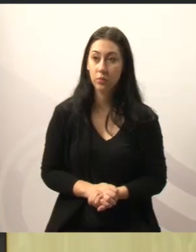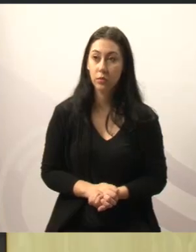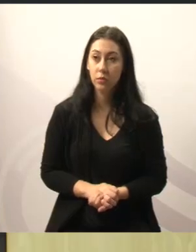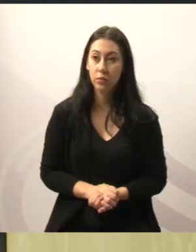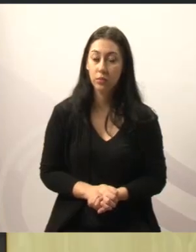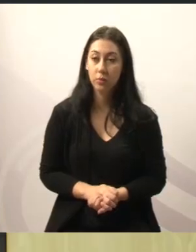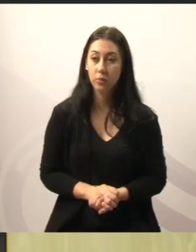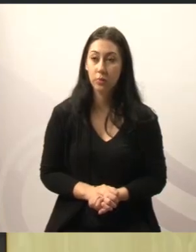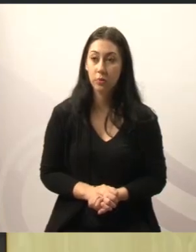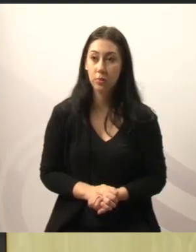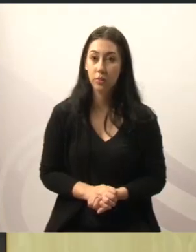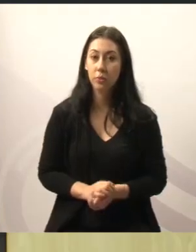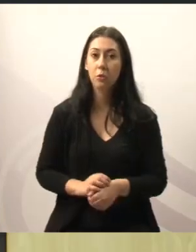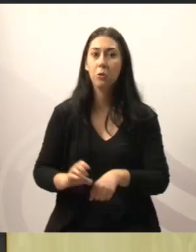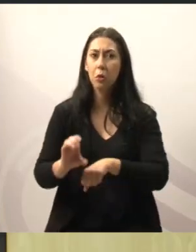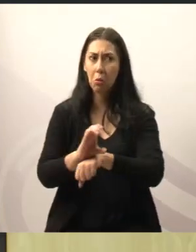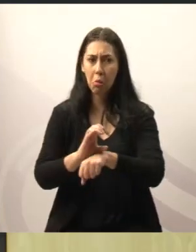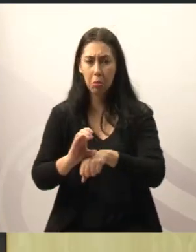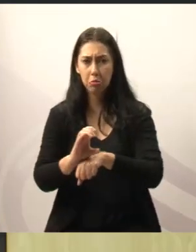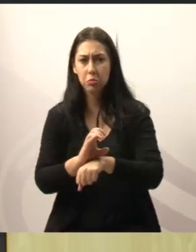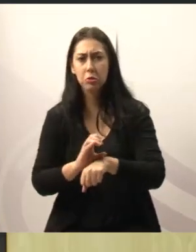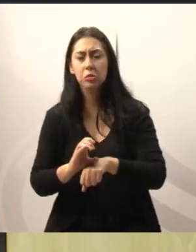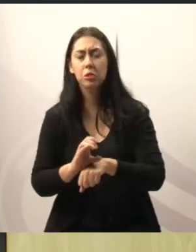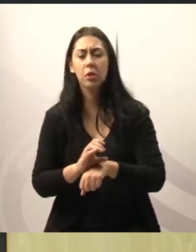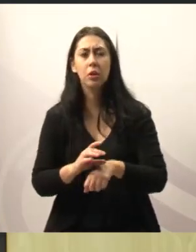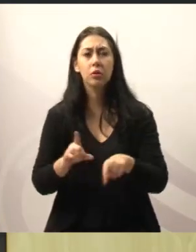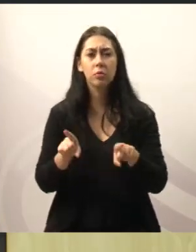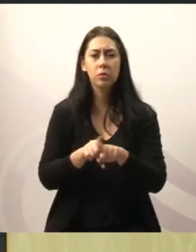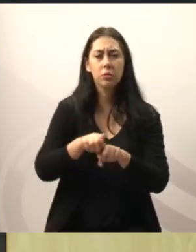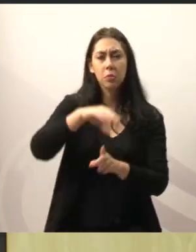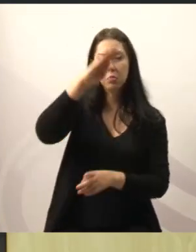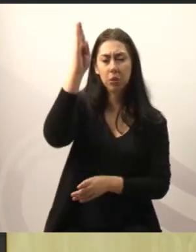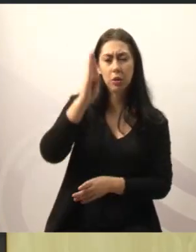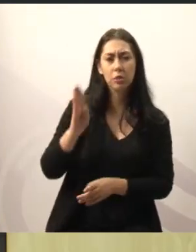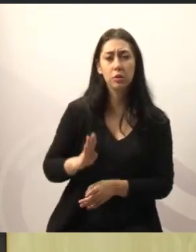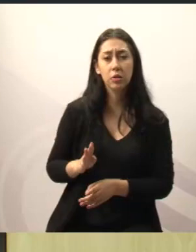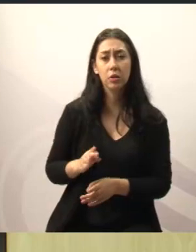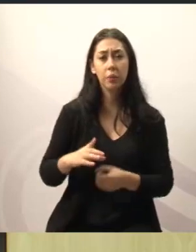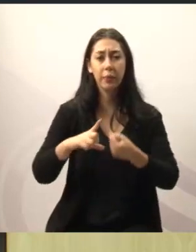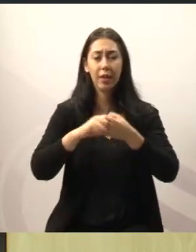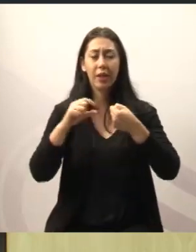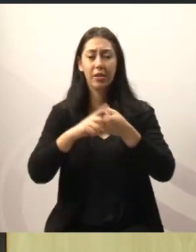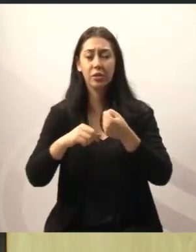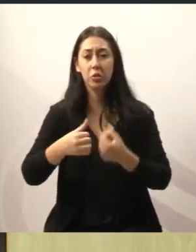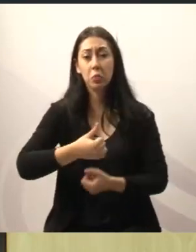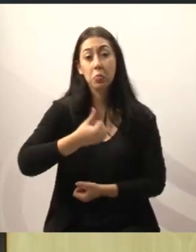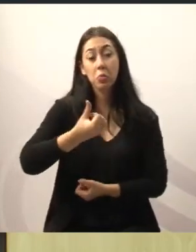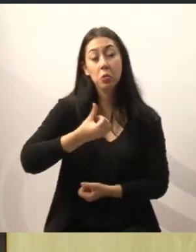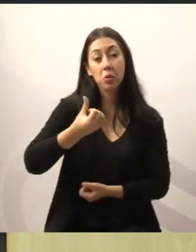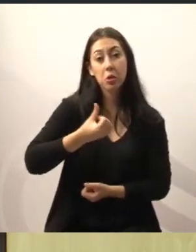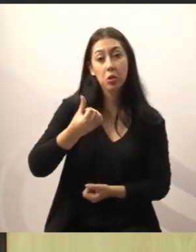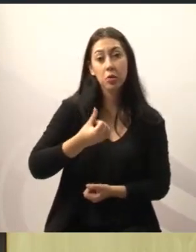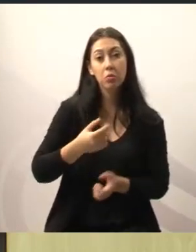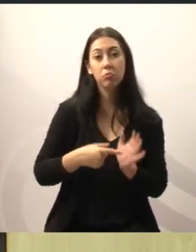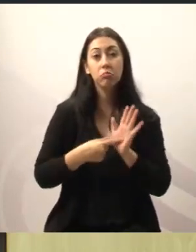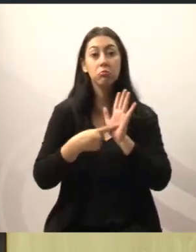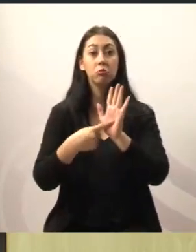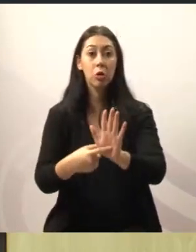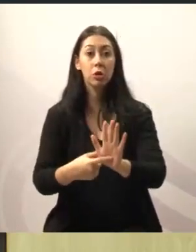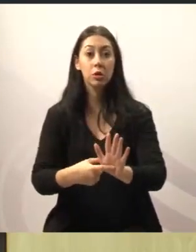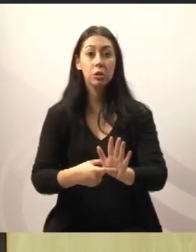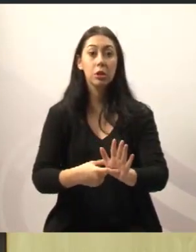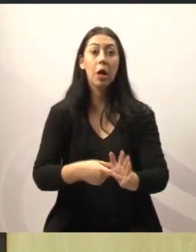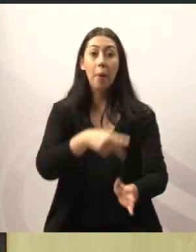Considerando a Constituição da República Federativa do Brasil, em seu artigo 6º, preceitua que são direitos sociais do